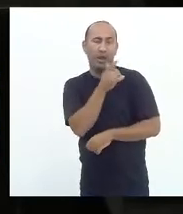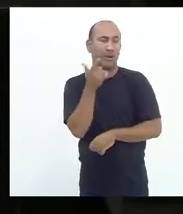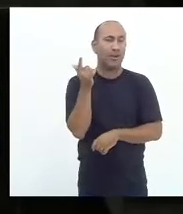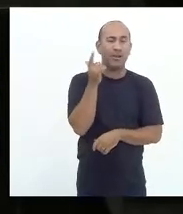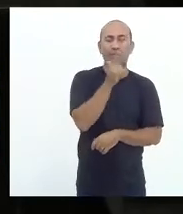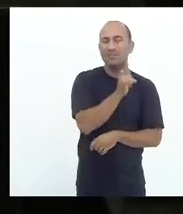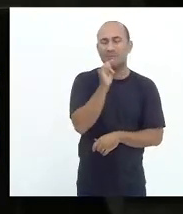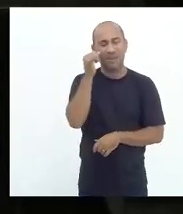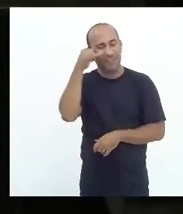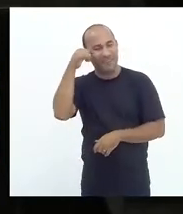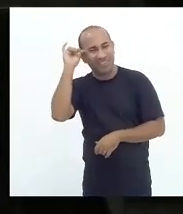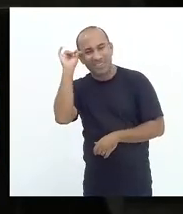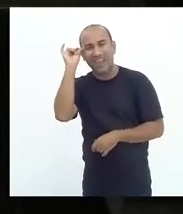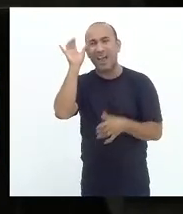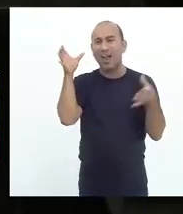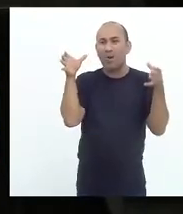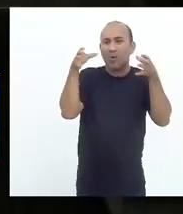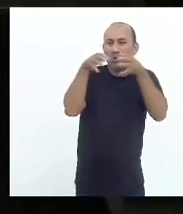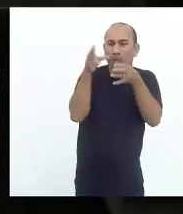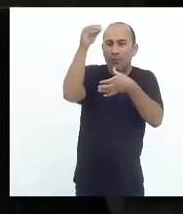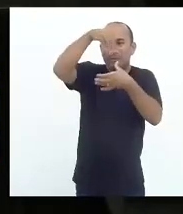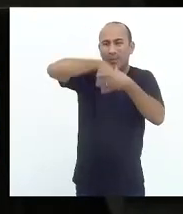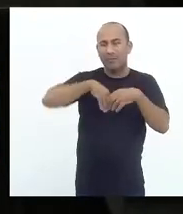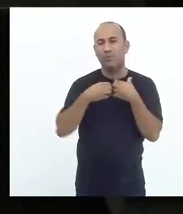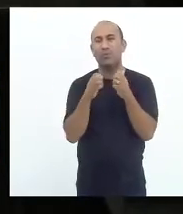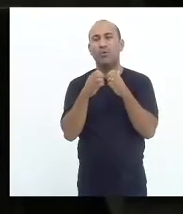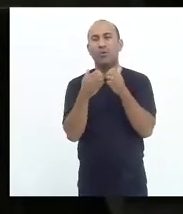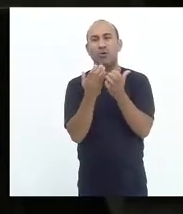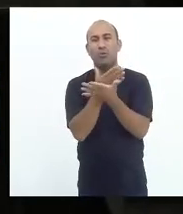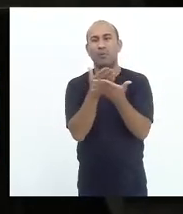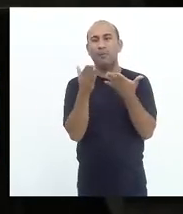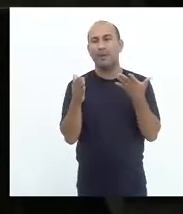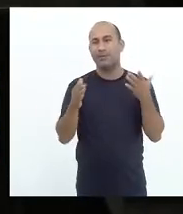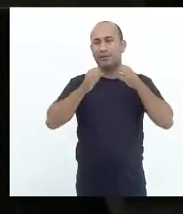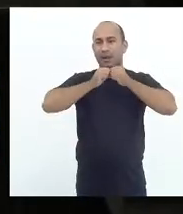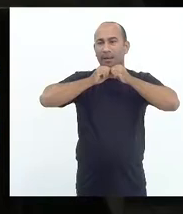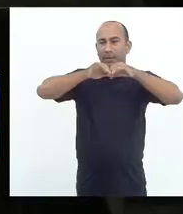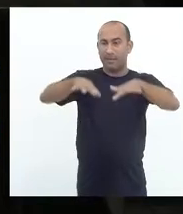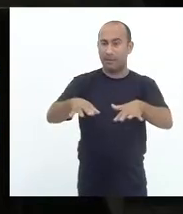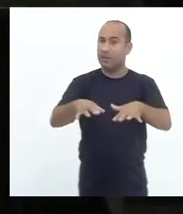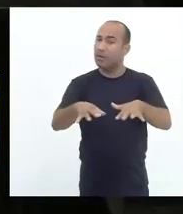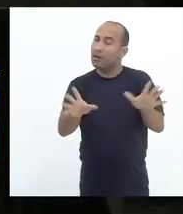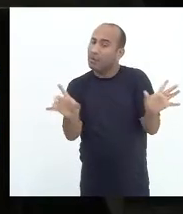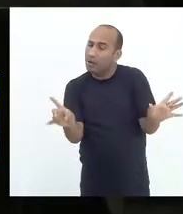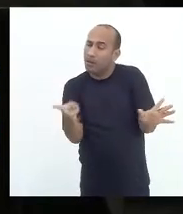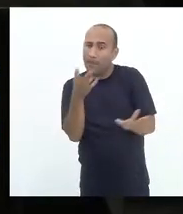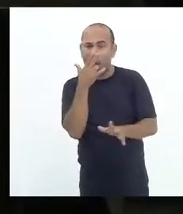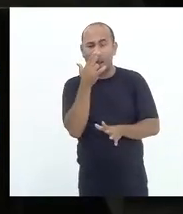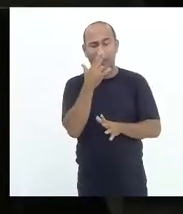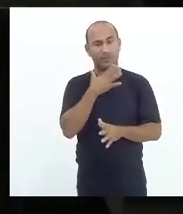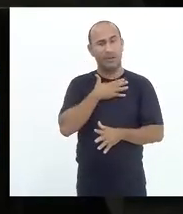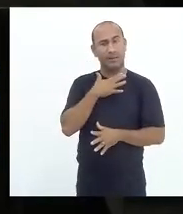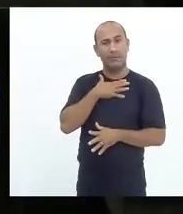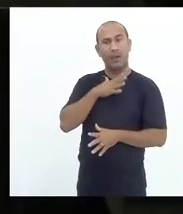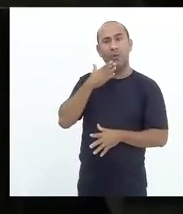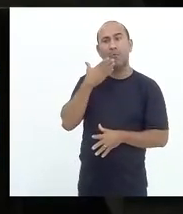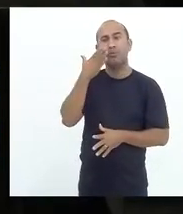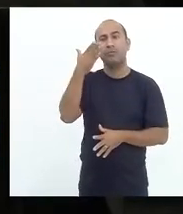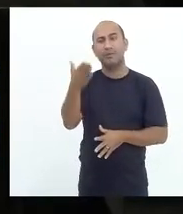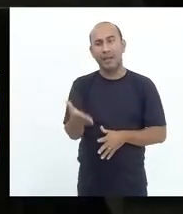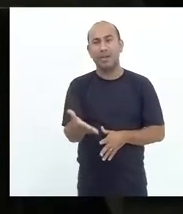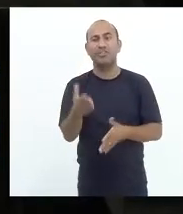as aglomerações do transporte coletivo desde o início da pandemia. Então, não me parece que seja